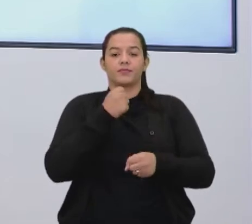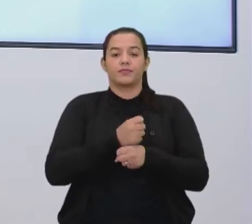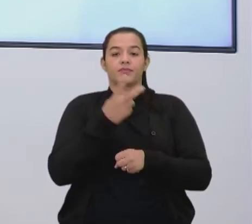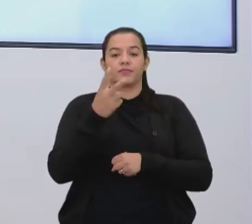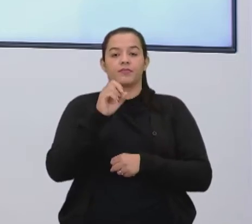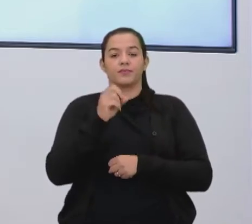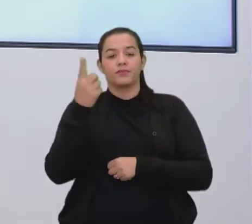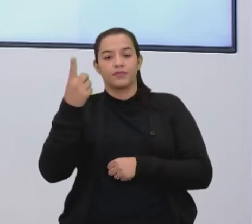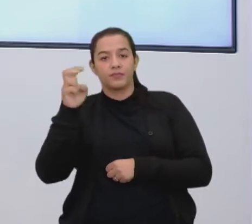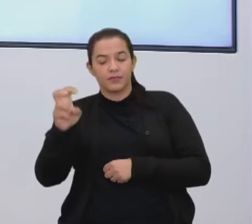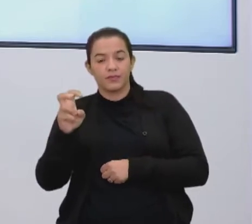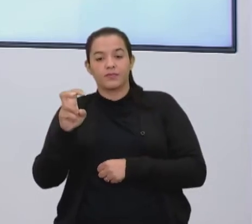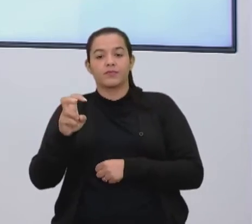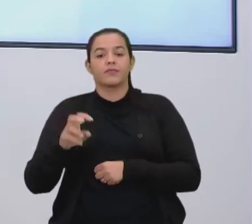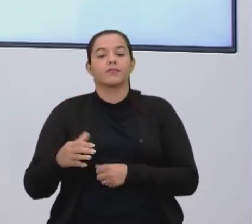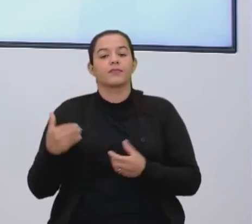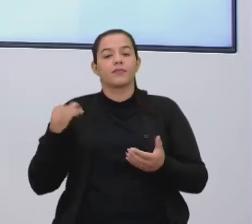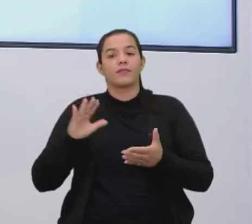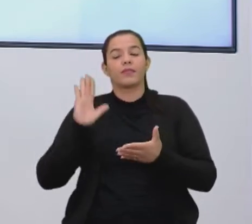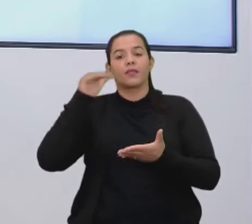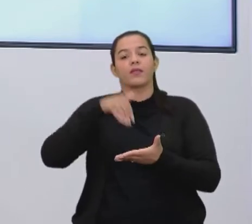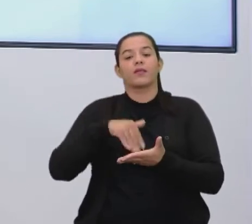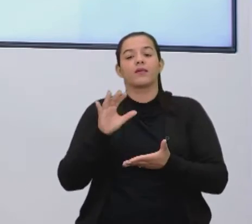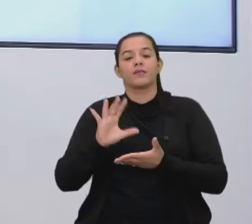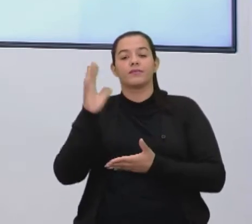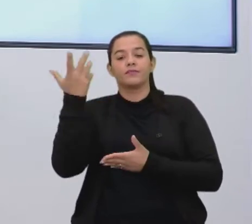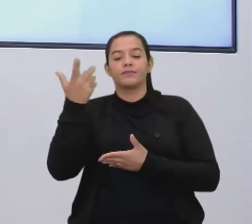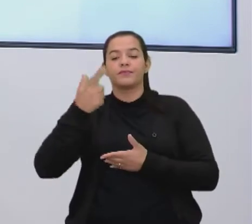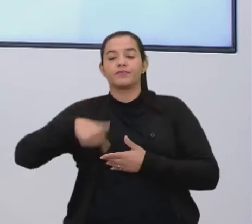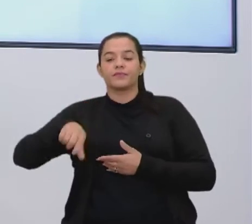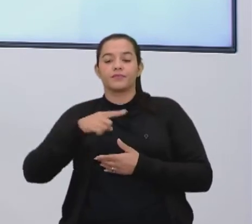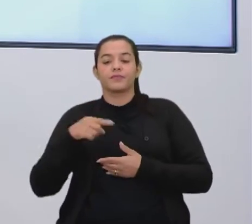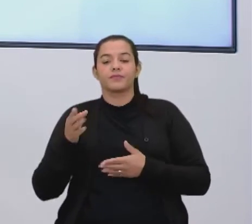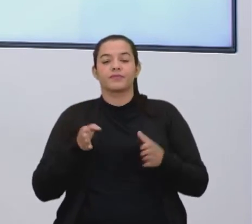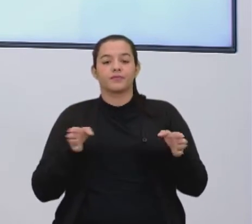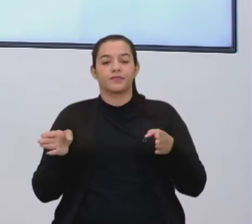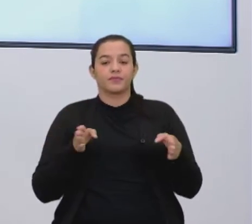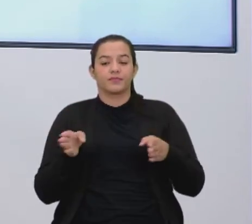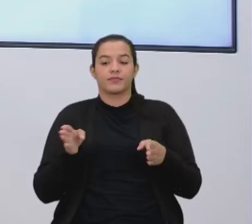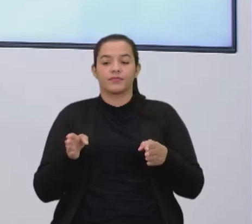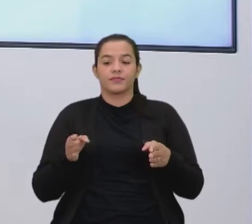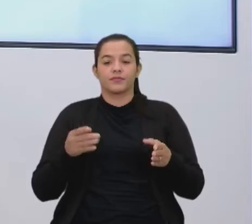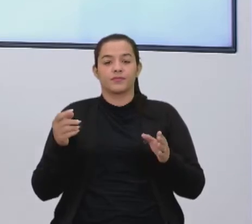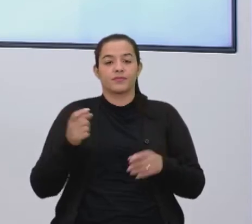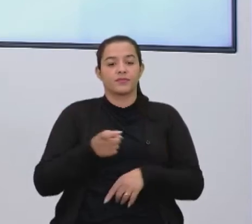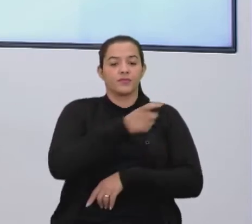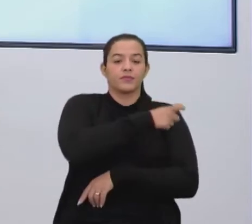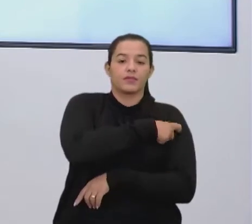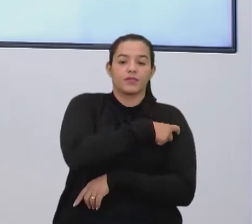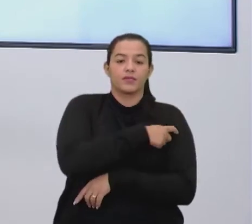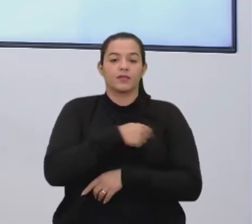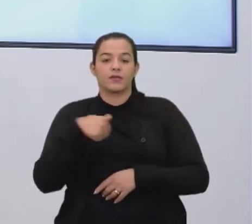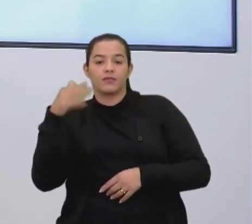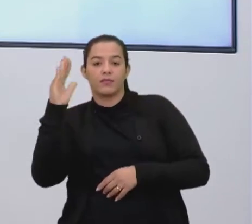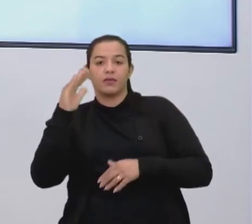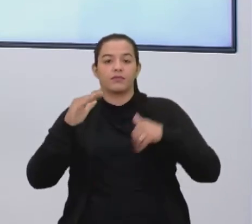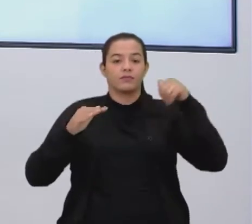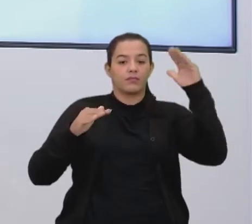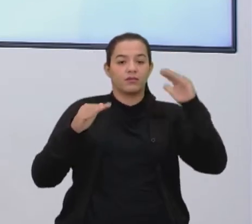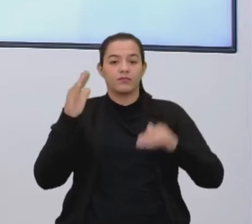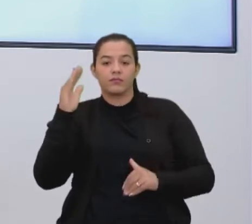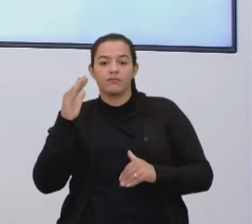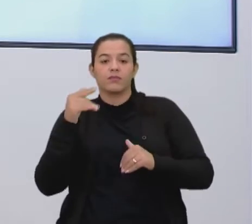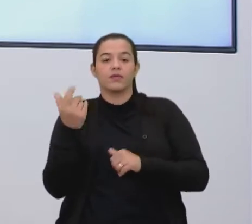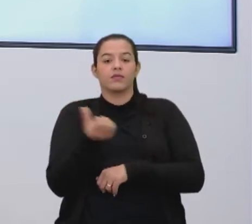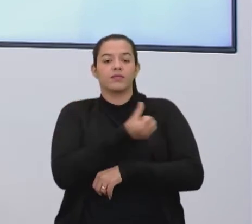2015, essa notícia é de 2015... Quando a gente estava naquele processo de compra vacina mais a menos, terceira,